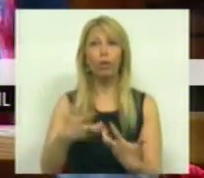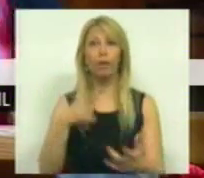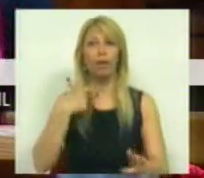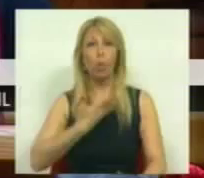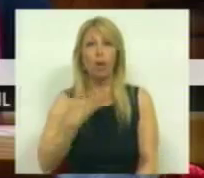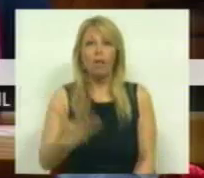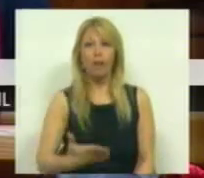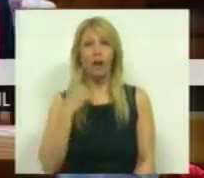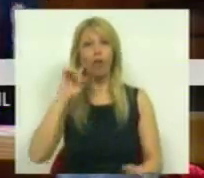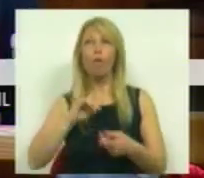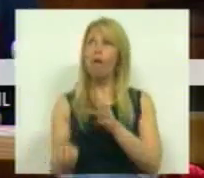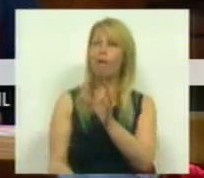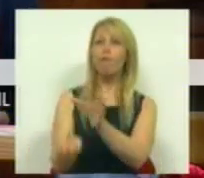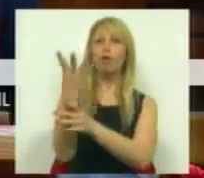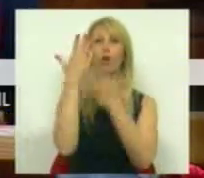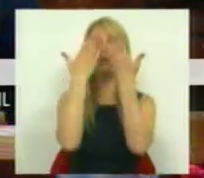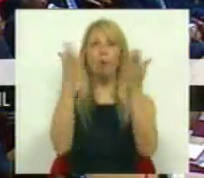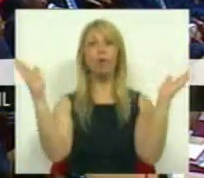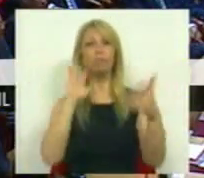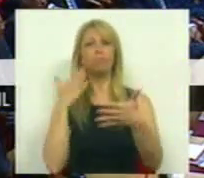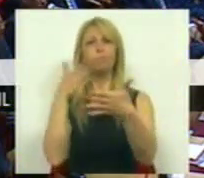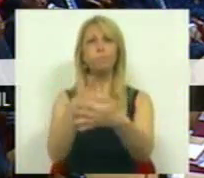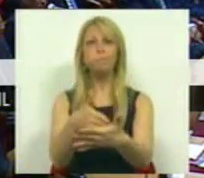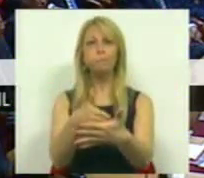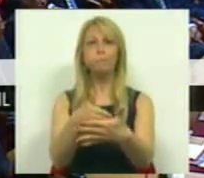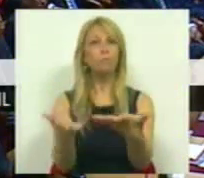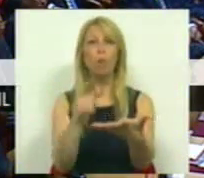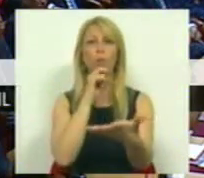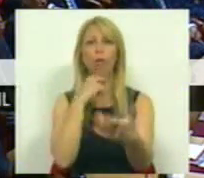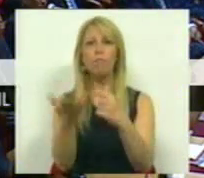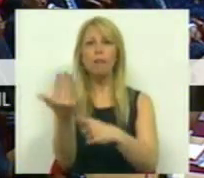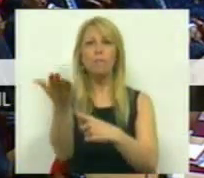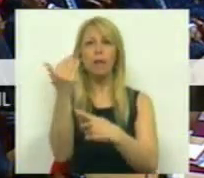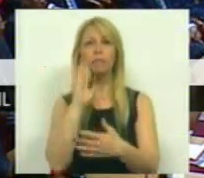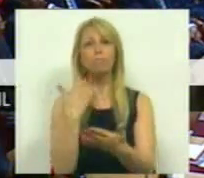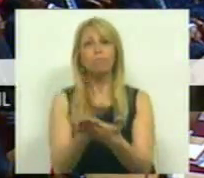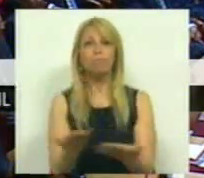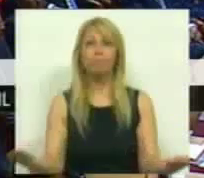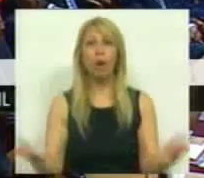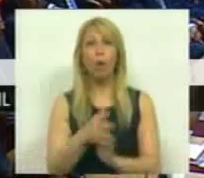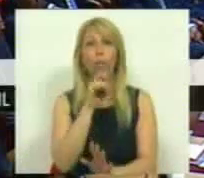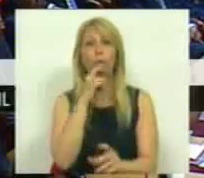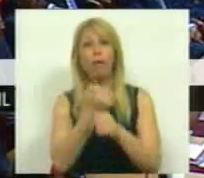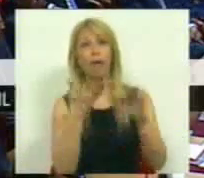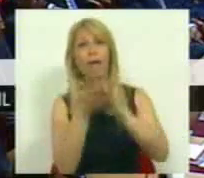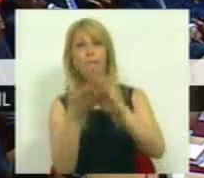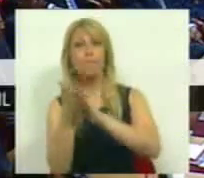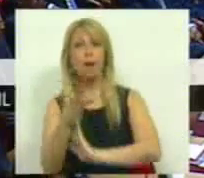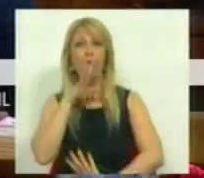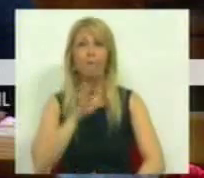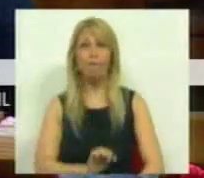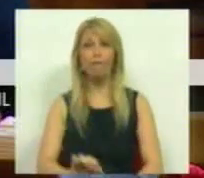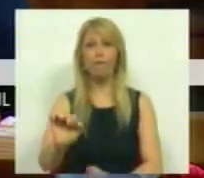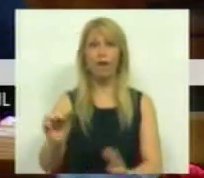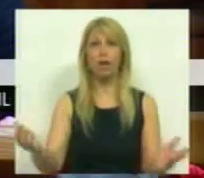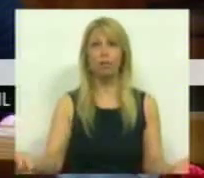são apontadas como um obstáculo à falta de oportunidade e de emprego para os seus próprios filhos, falo-vos